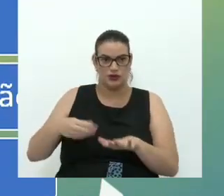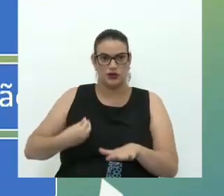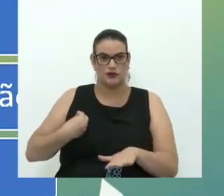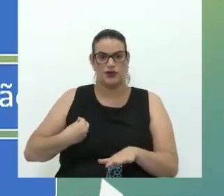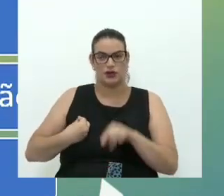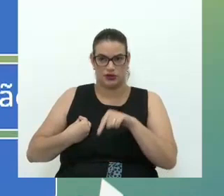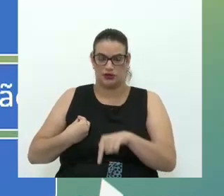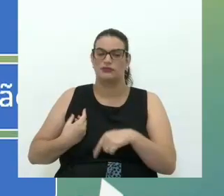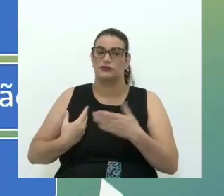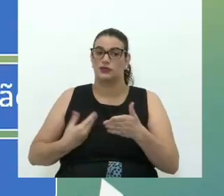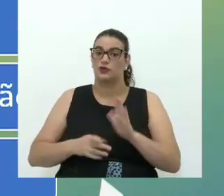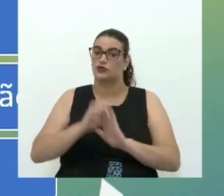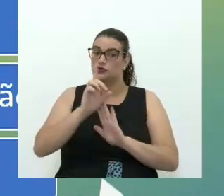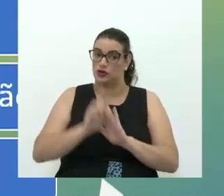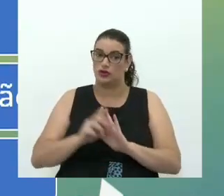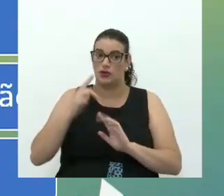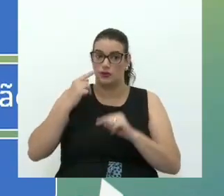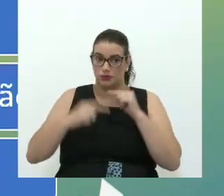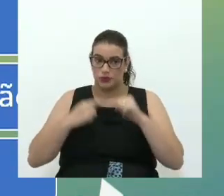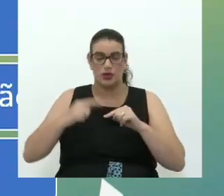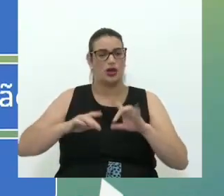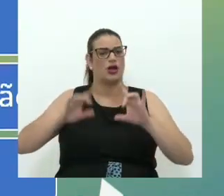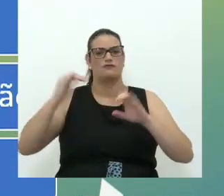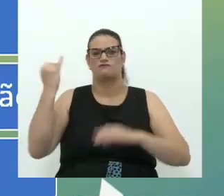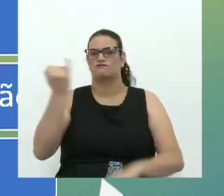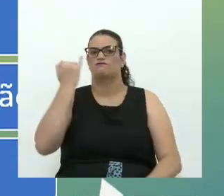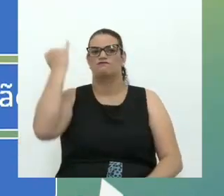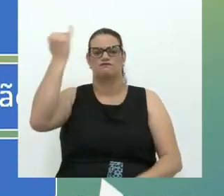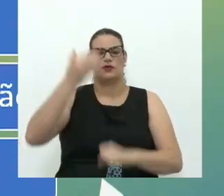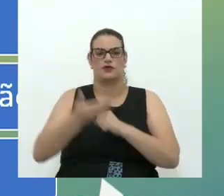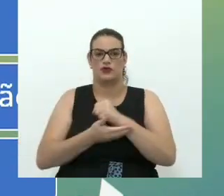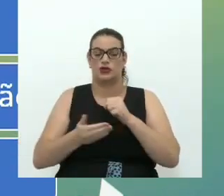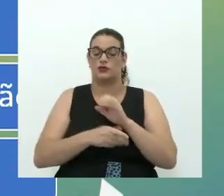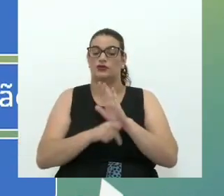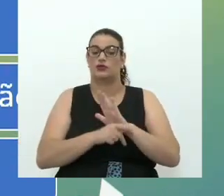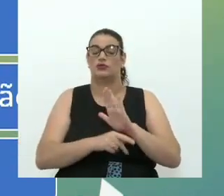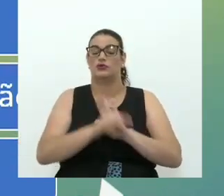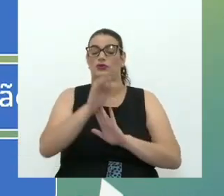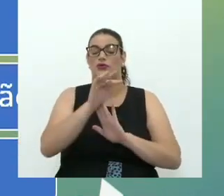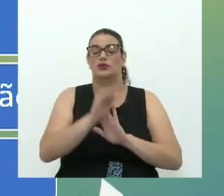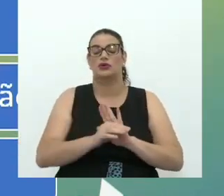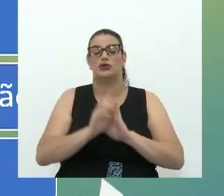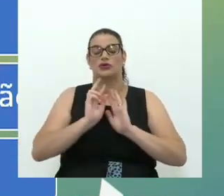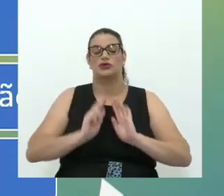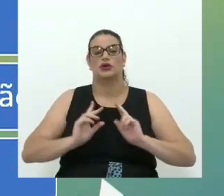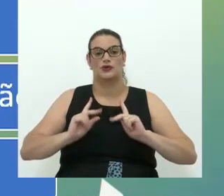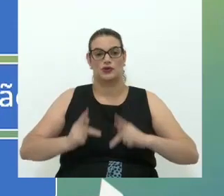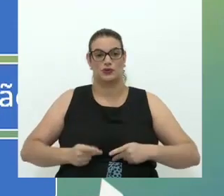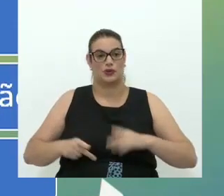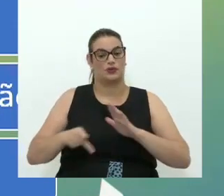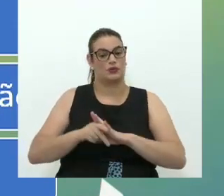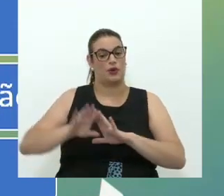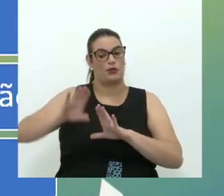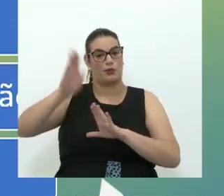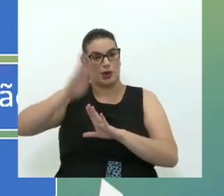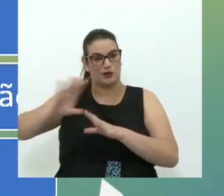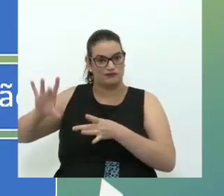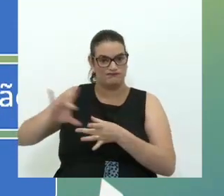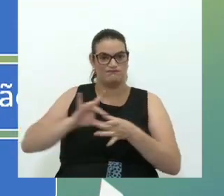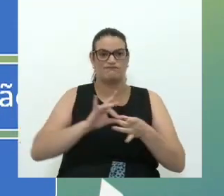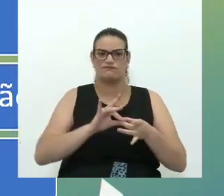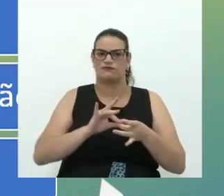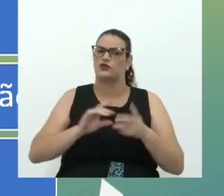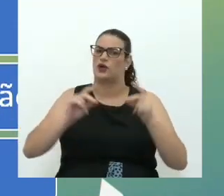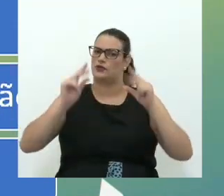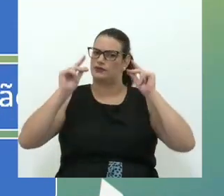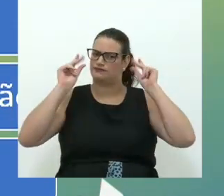são direitos fundamentais e direitos insculpidos nos tratados internacionais de direitos humanos os quais o Brasil já faz parte e não é de